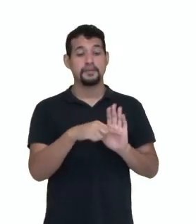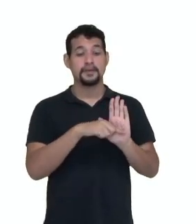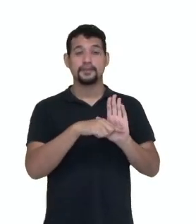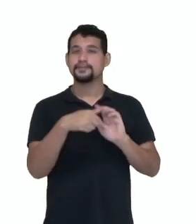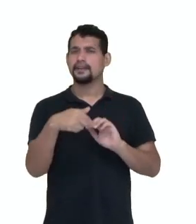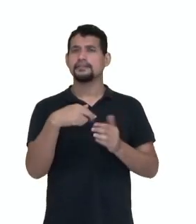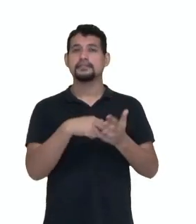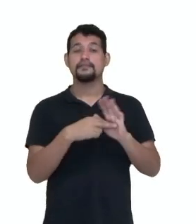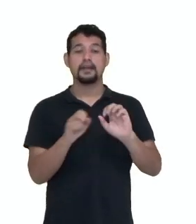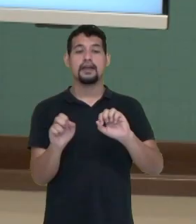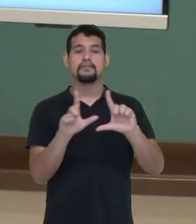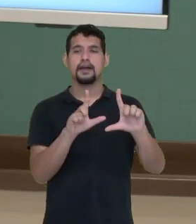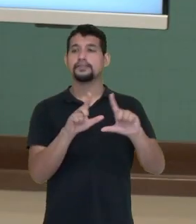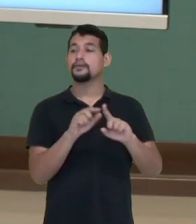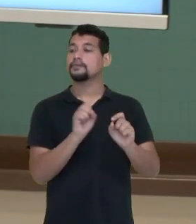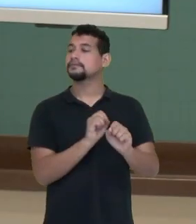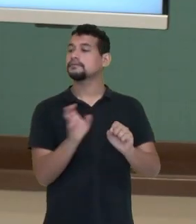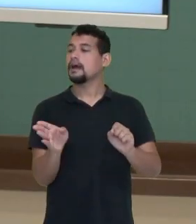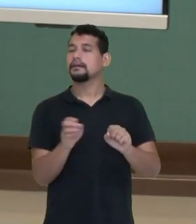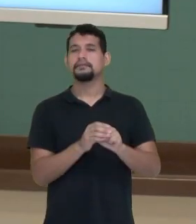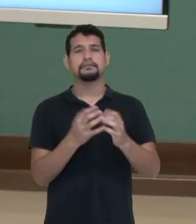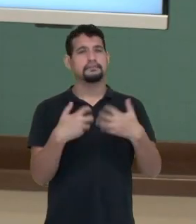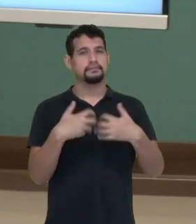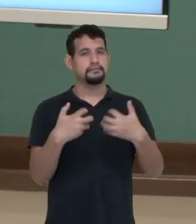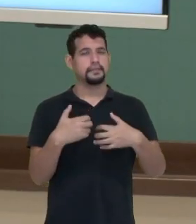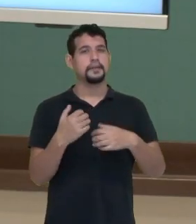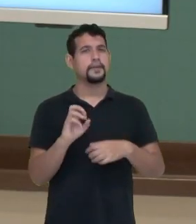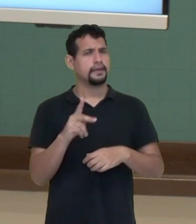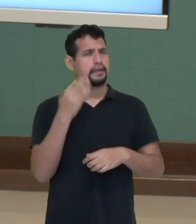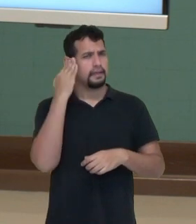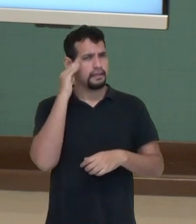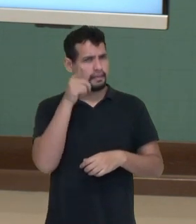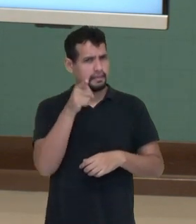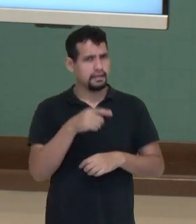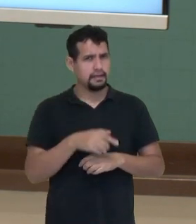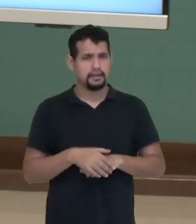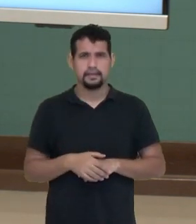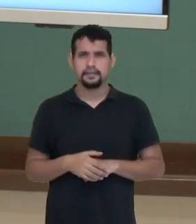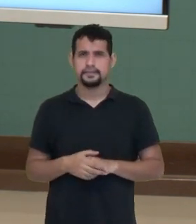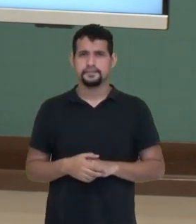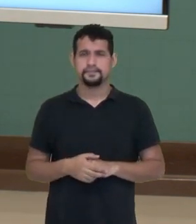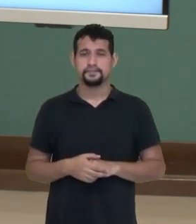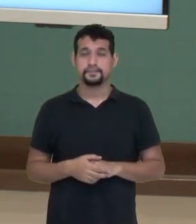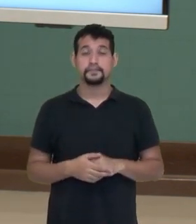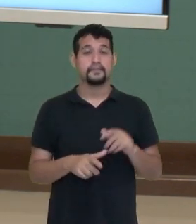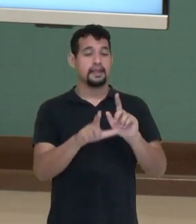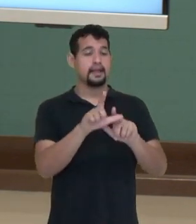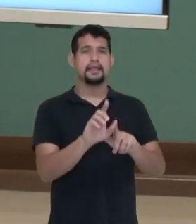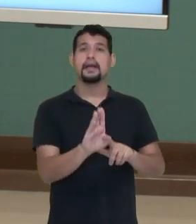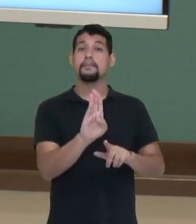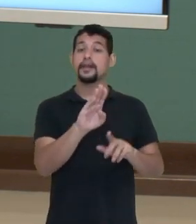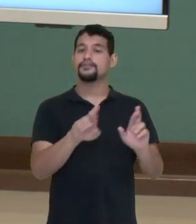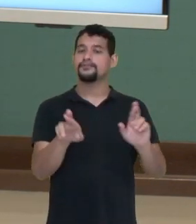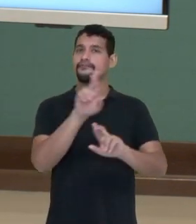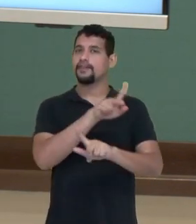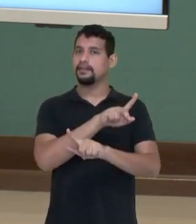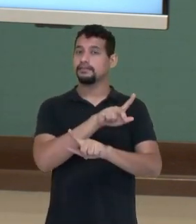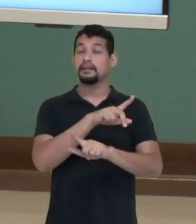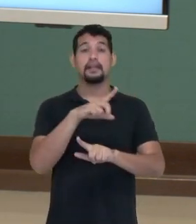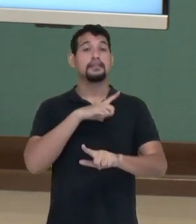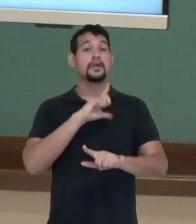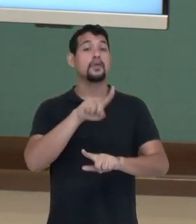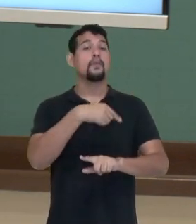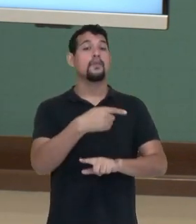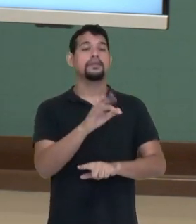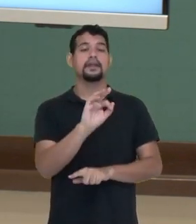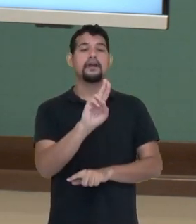imagem, é o que sai dessa máquina. Conseguiu entender? A letra B é o contrário, ele me dá uma outra função,